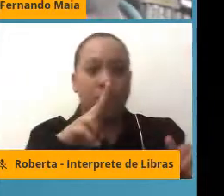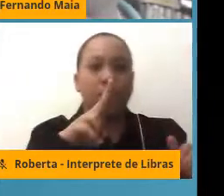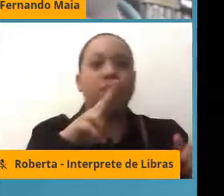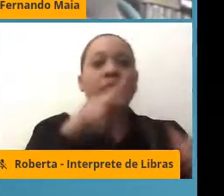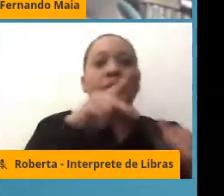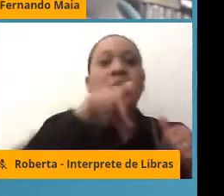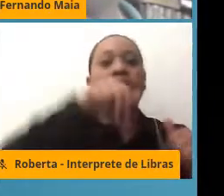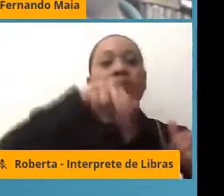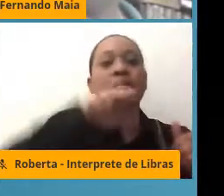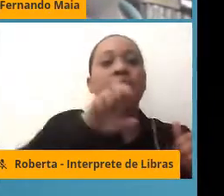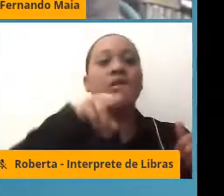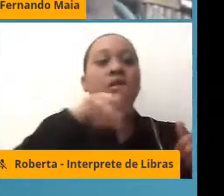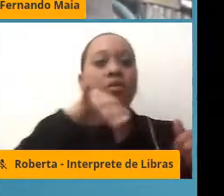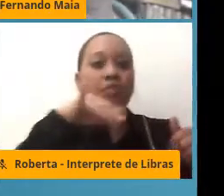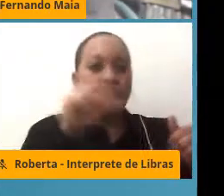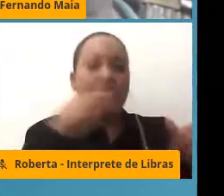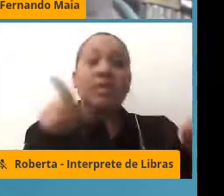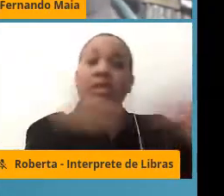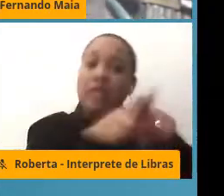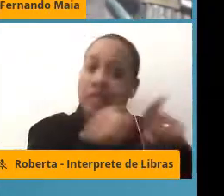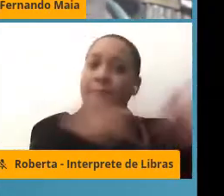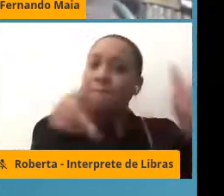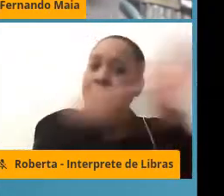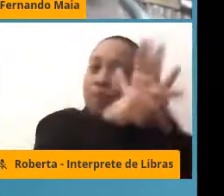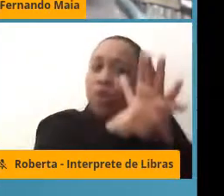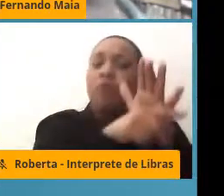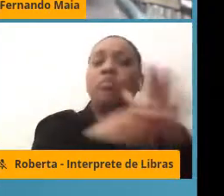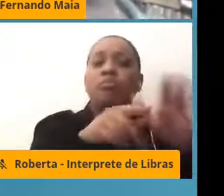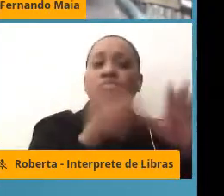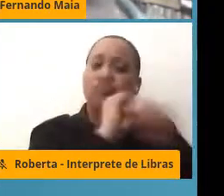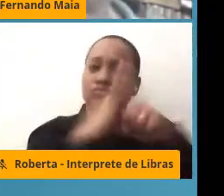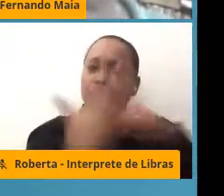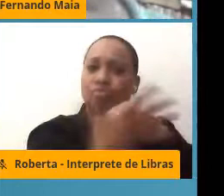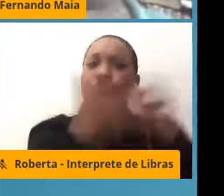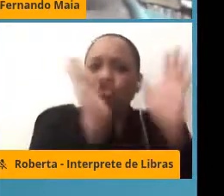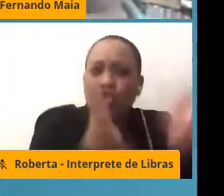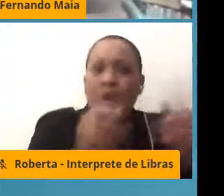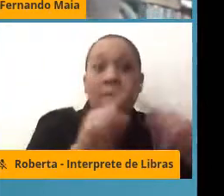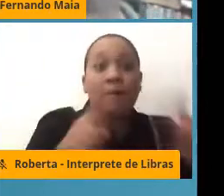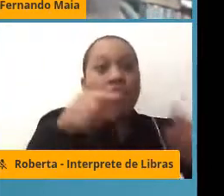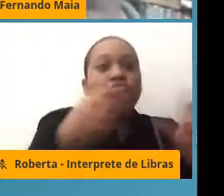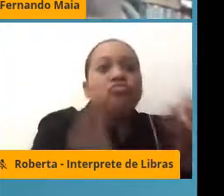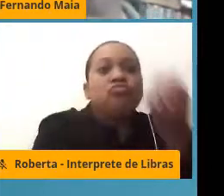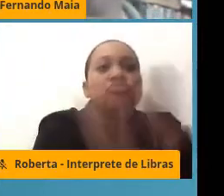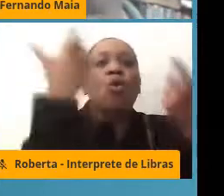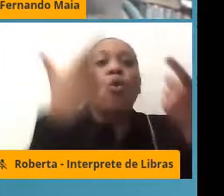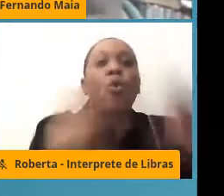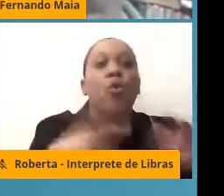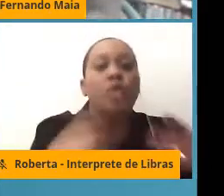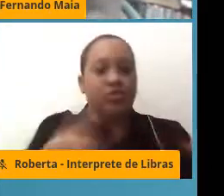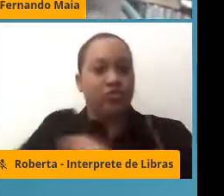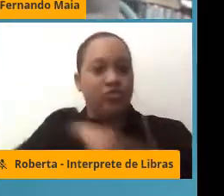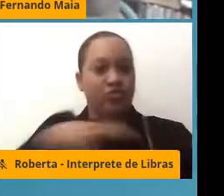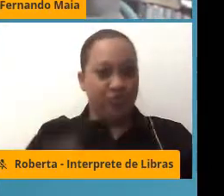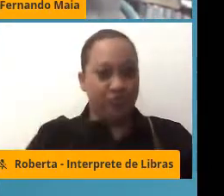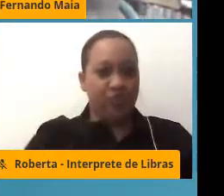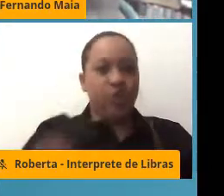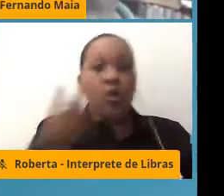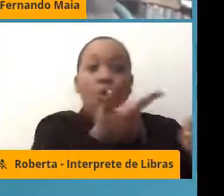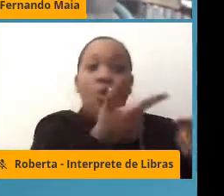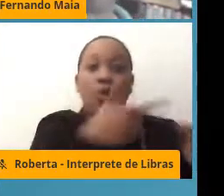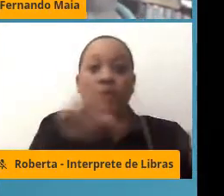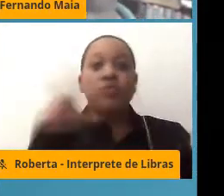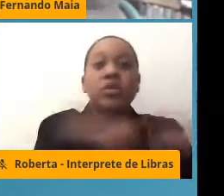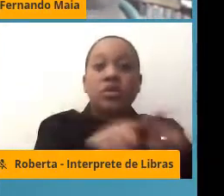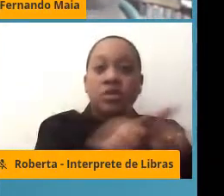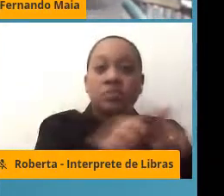também era um coronavírus e também veio da China, certo? Já mais recente, em 2012, apareceu um outro coronavírus, que é o chamado MERS,